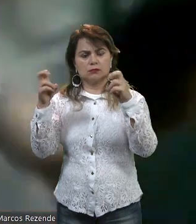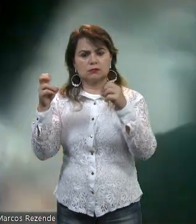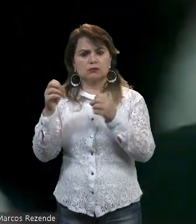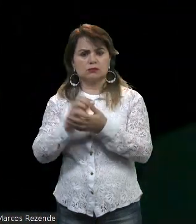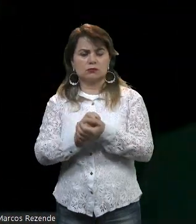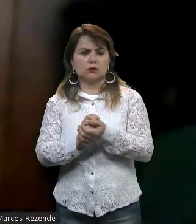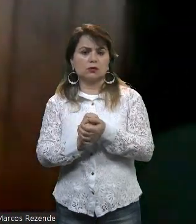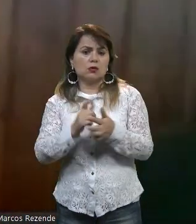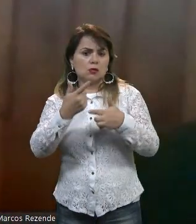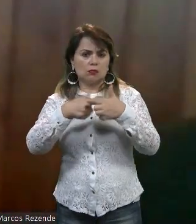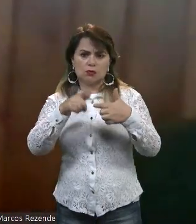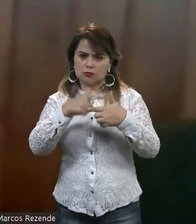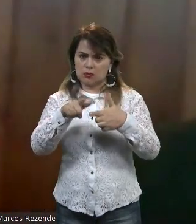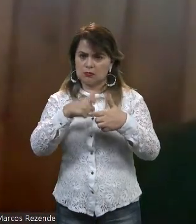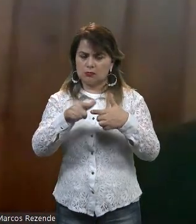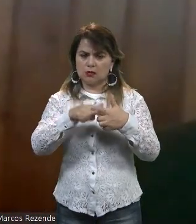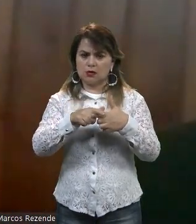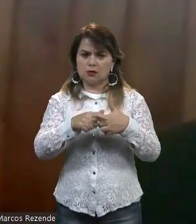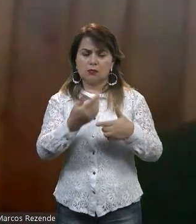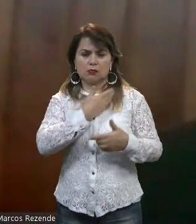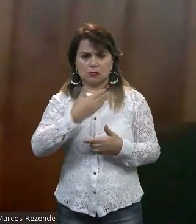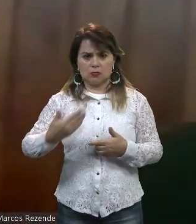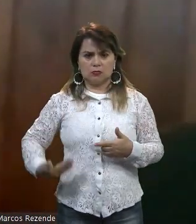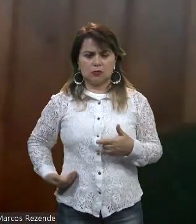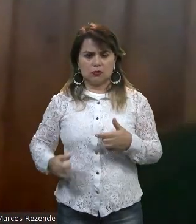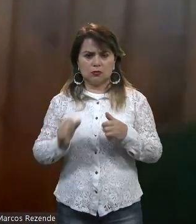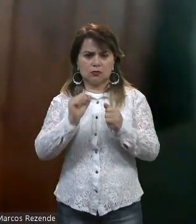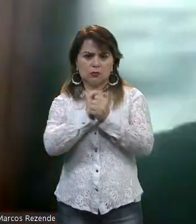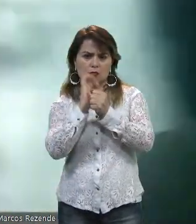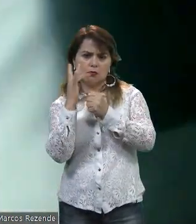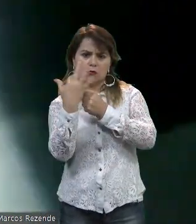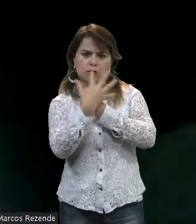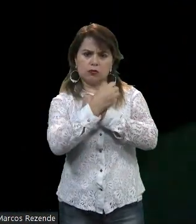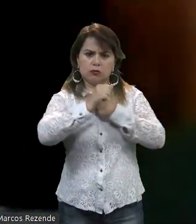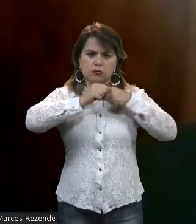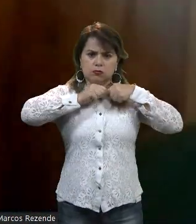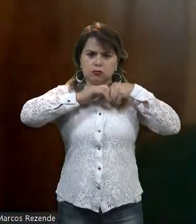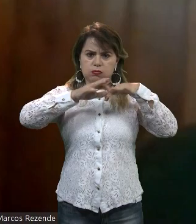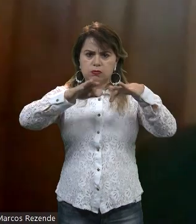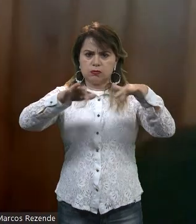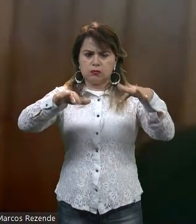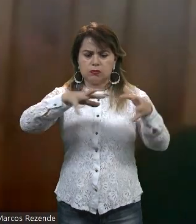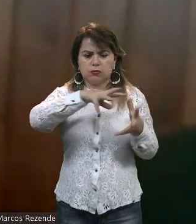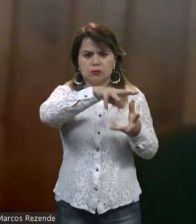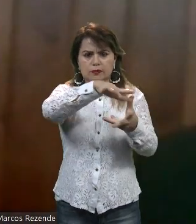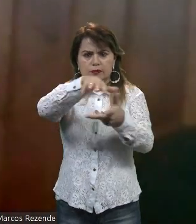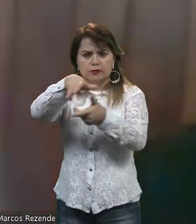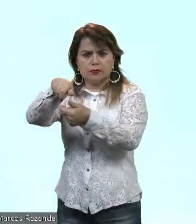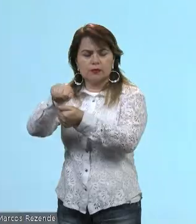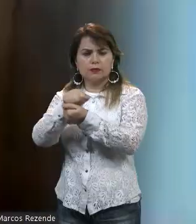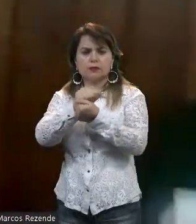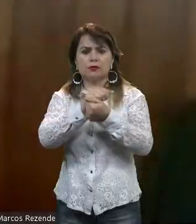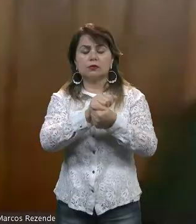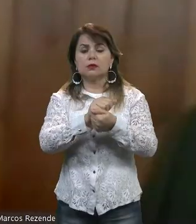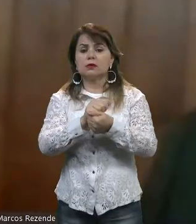estado de calamidade pública pela pandemia decorrente do novo coronavírus,